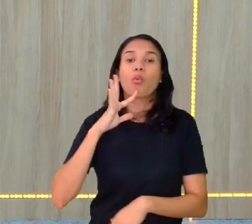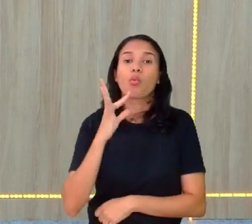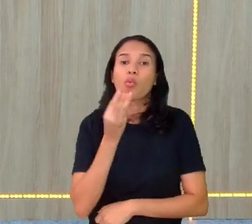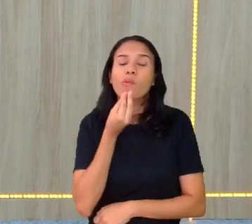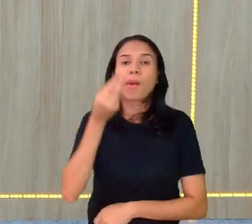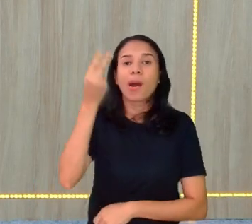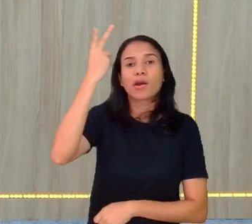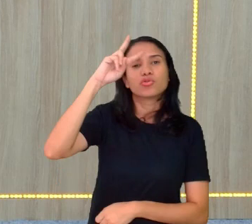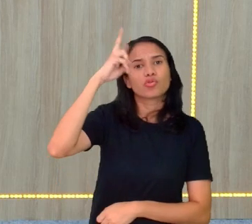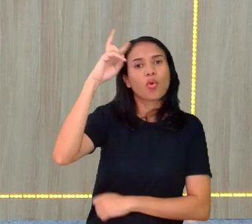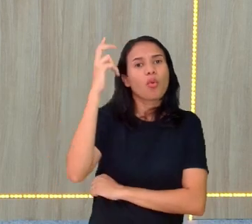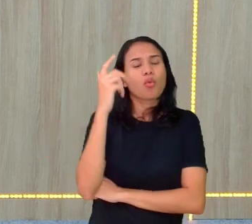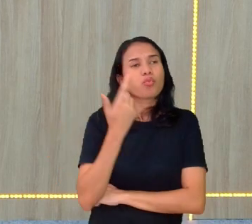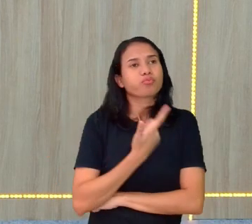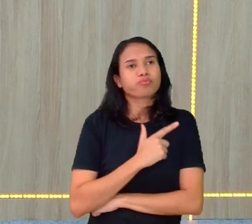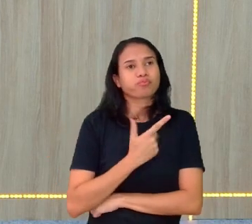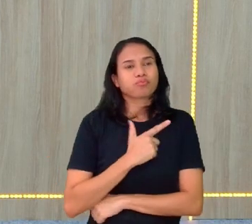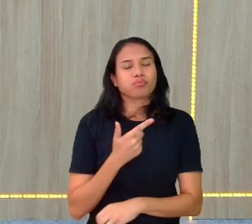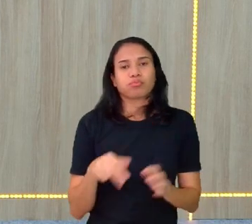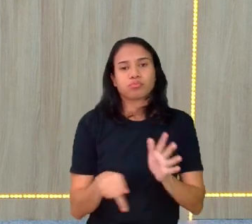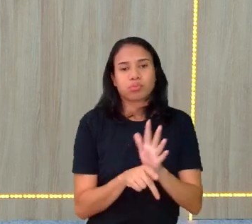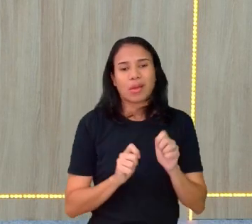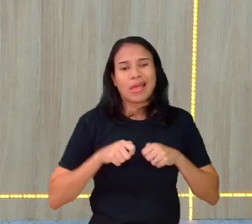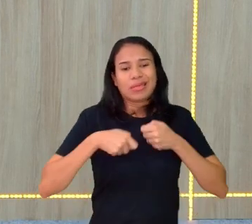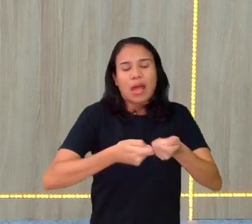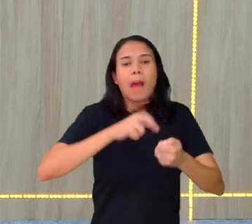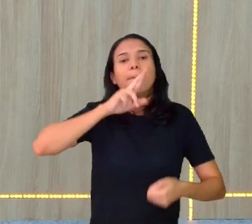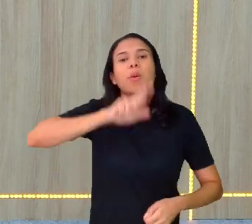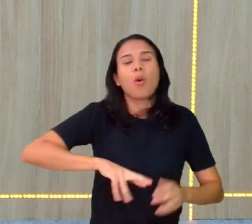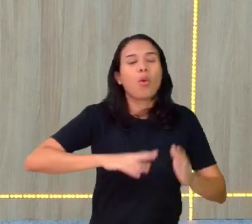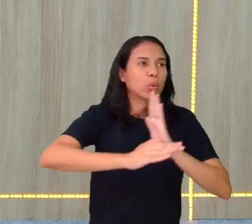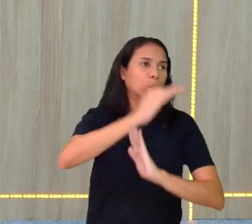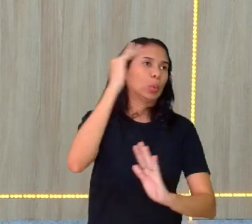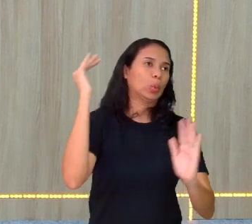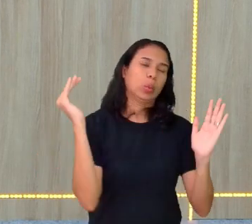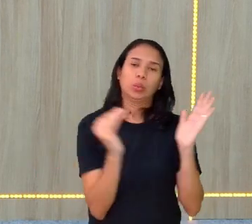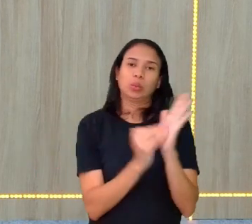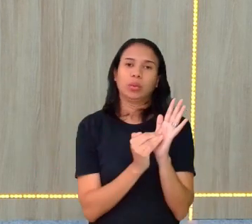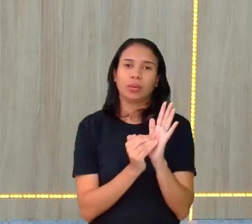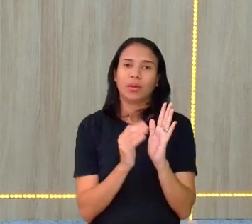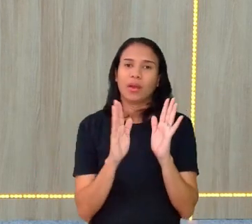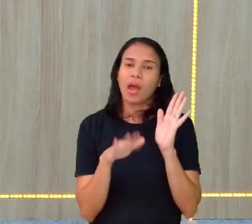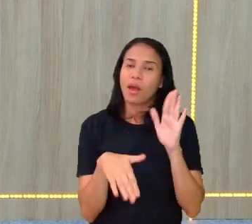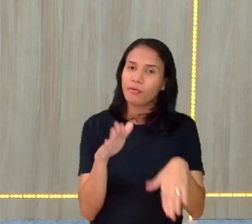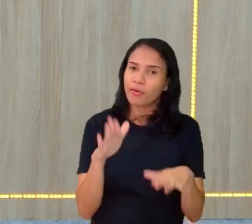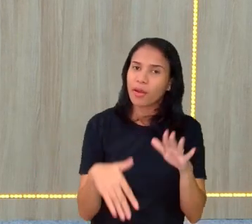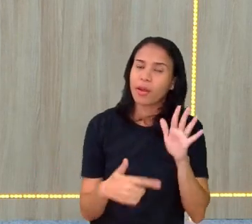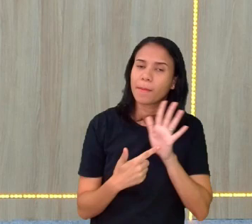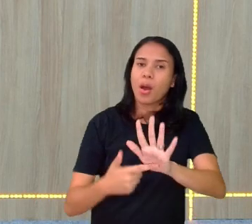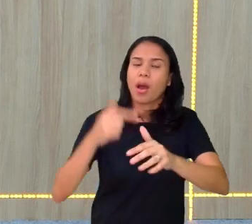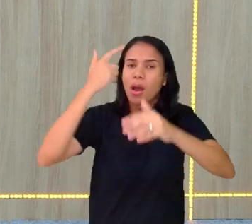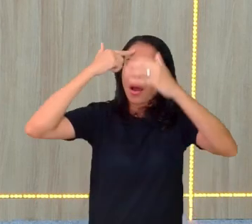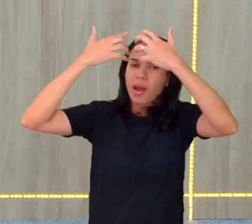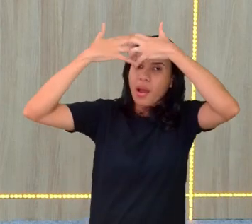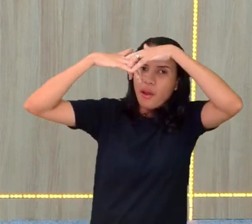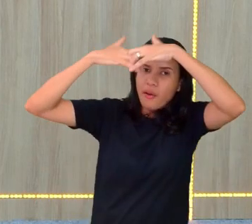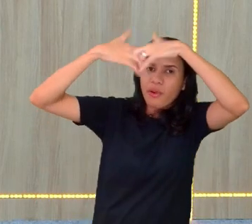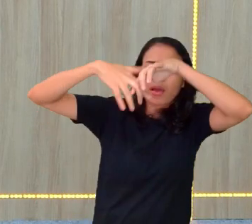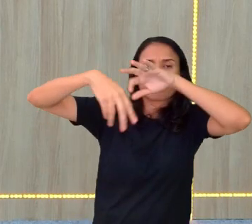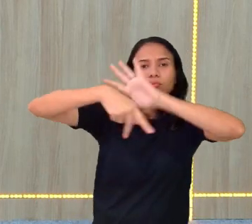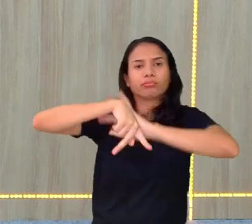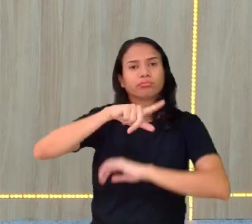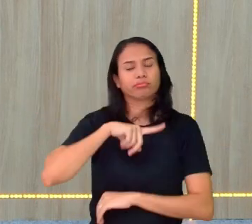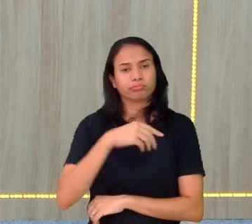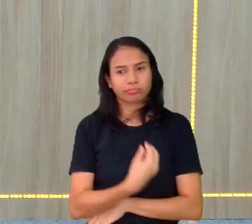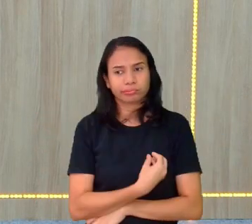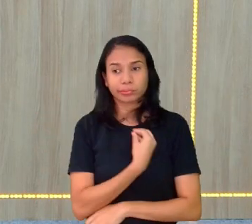histórico, ele não vai nos dar, né, a resposta de tudo, né? Muitas vezes eles trazem reflexão, provocação, né?